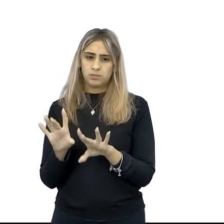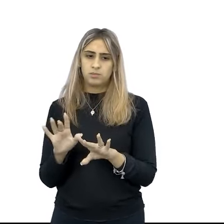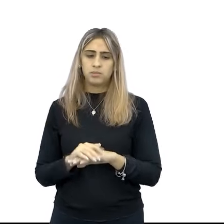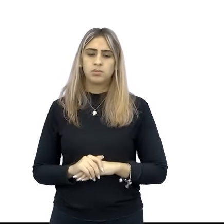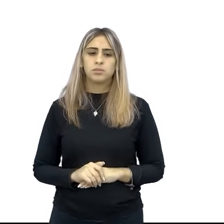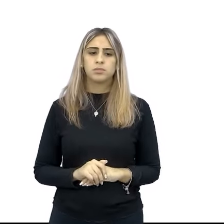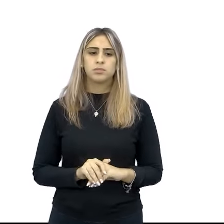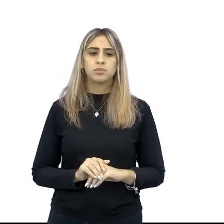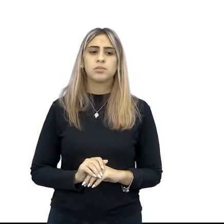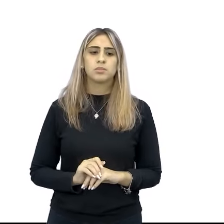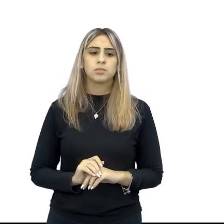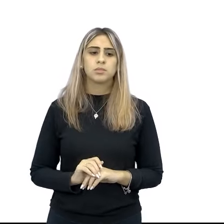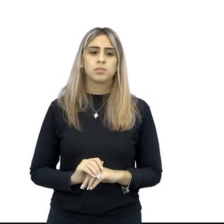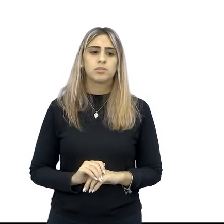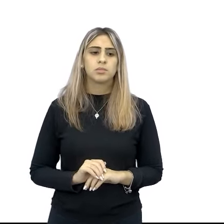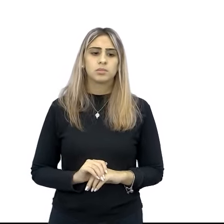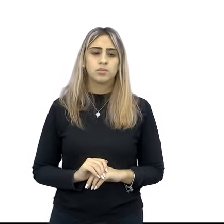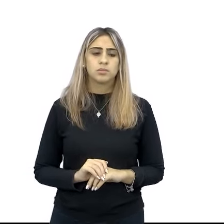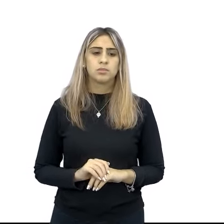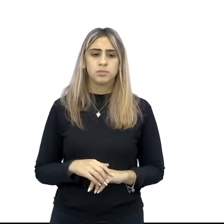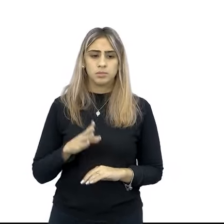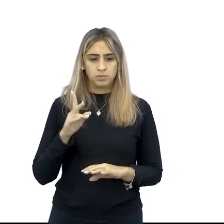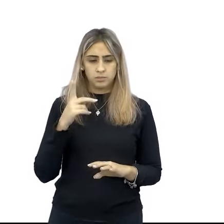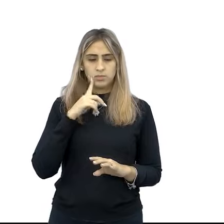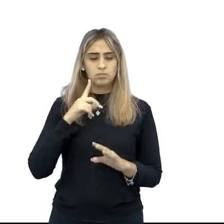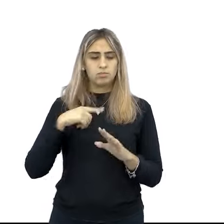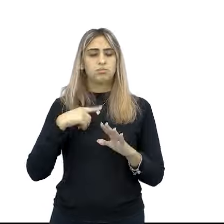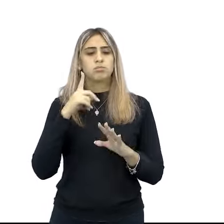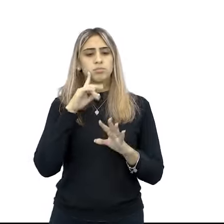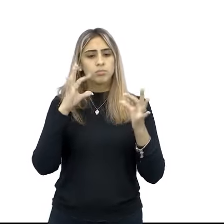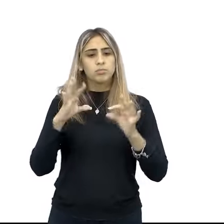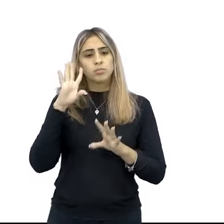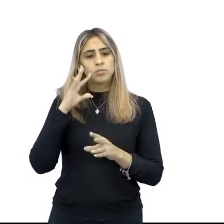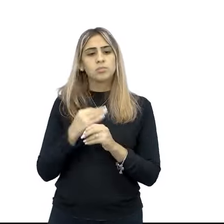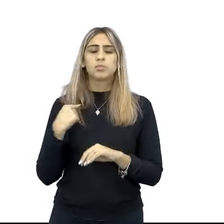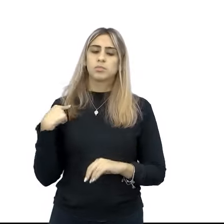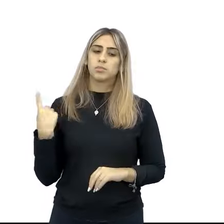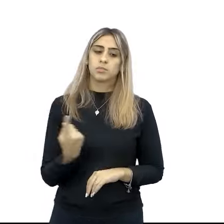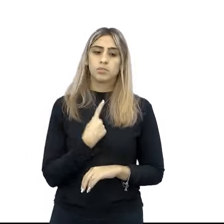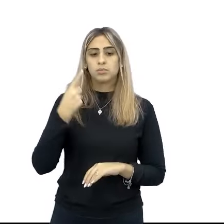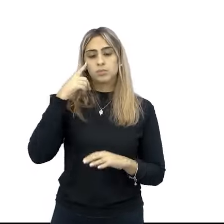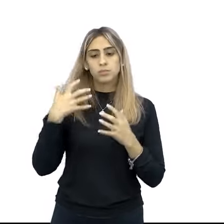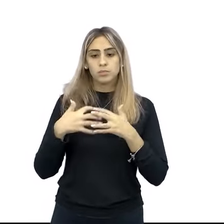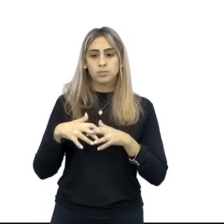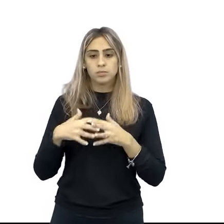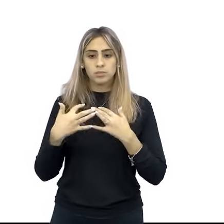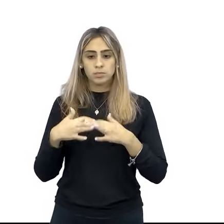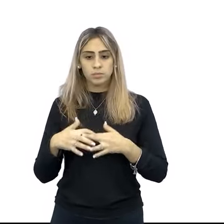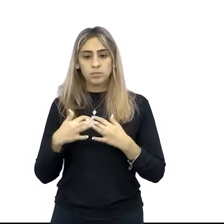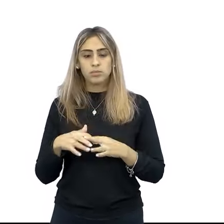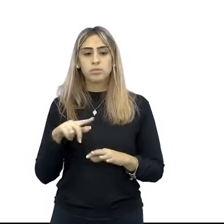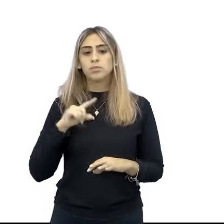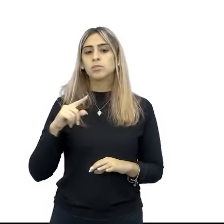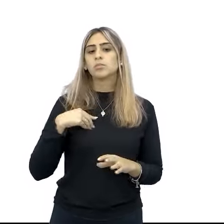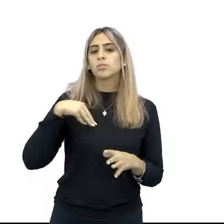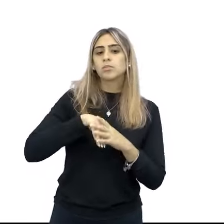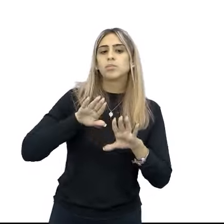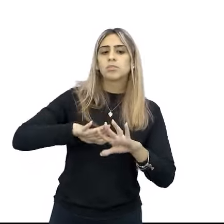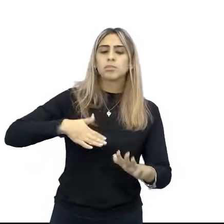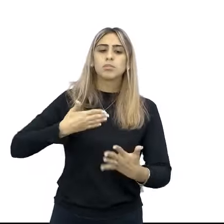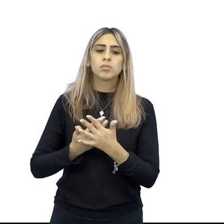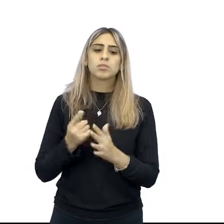Então, indo para aí o diagnóstico, nós vamos pensar um pouquinho, né? O que nós temos na